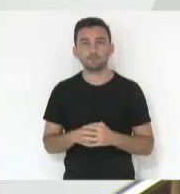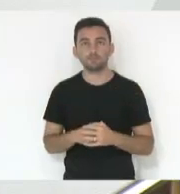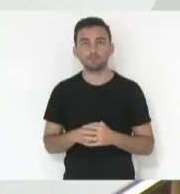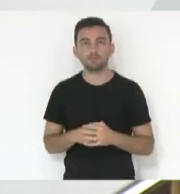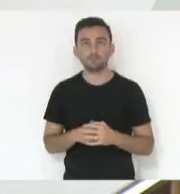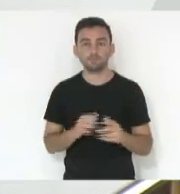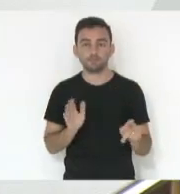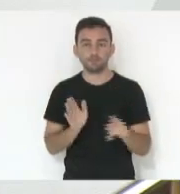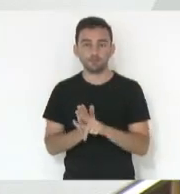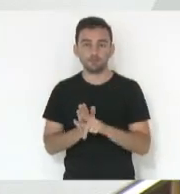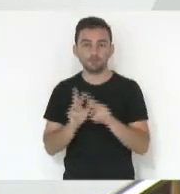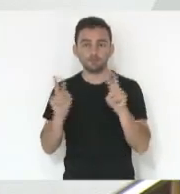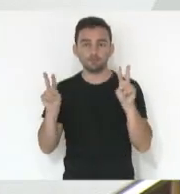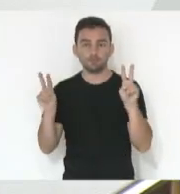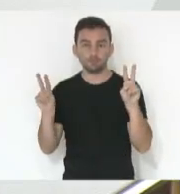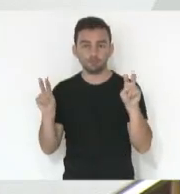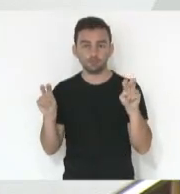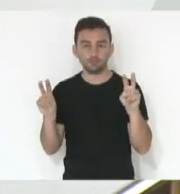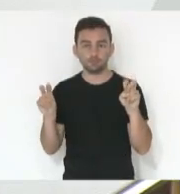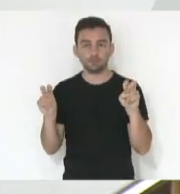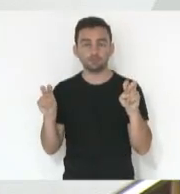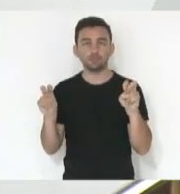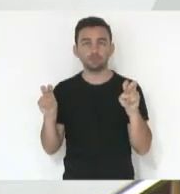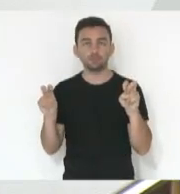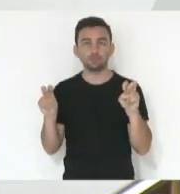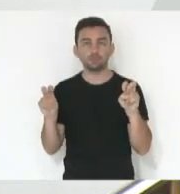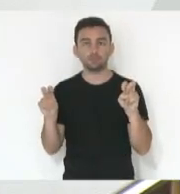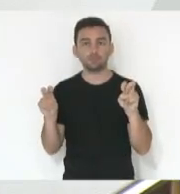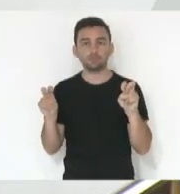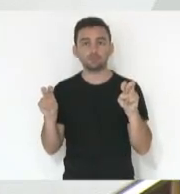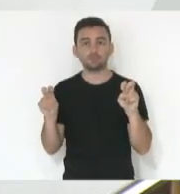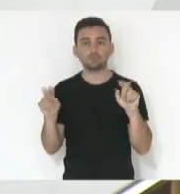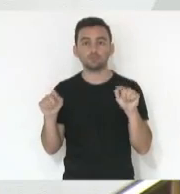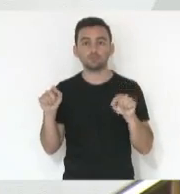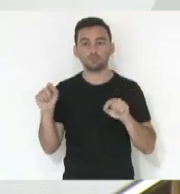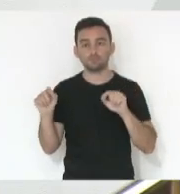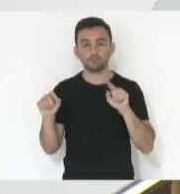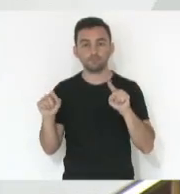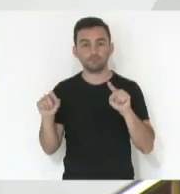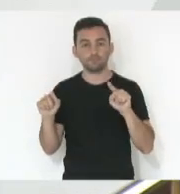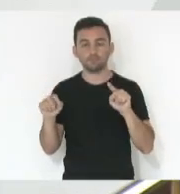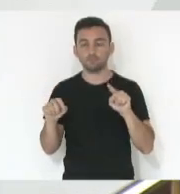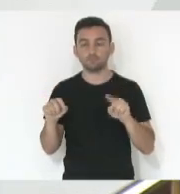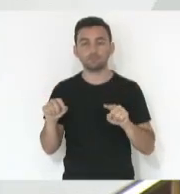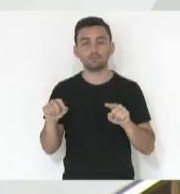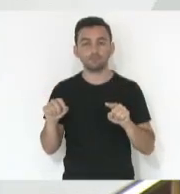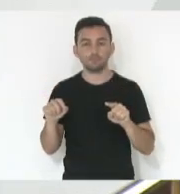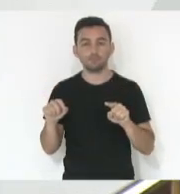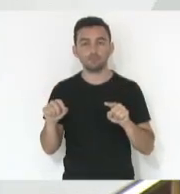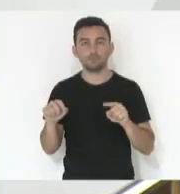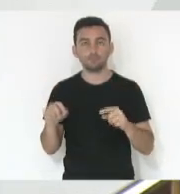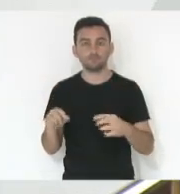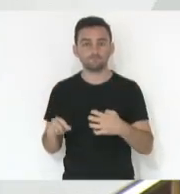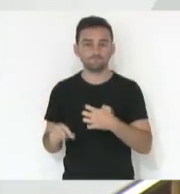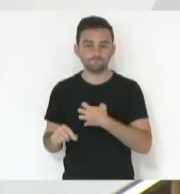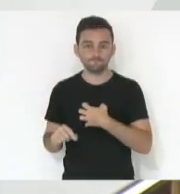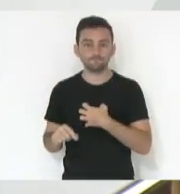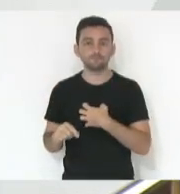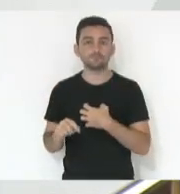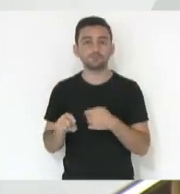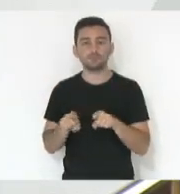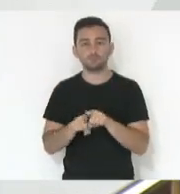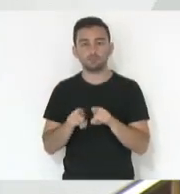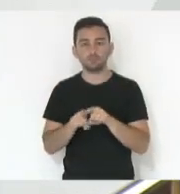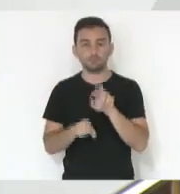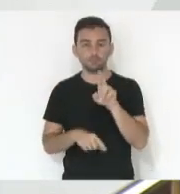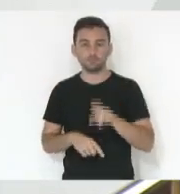da temática em que ela é a essência e a razão